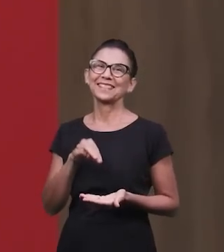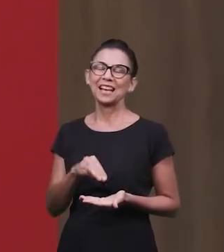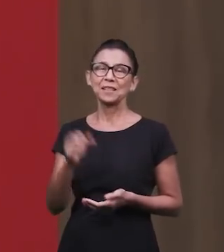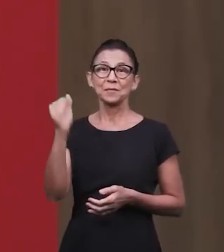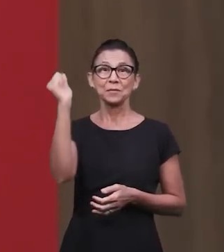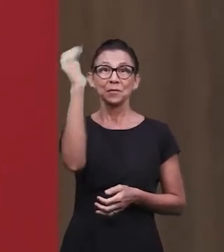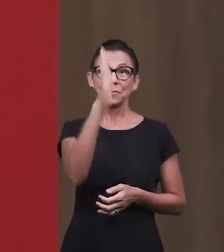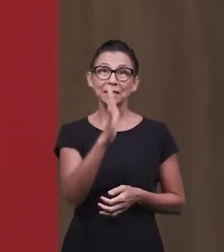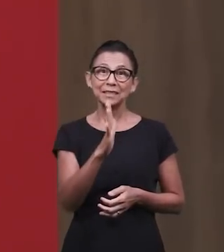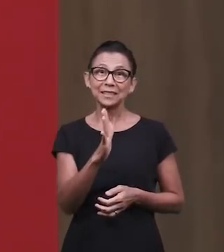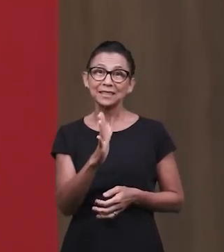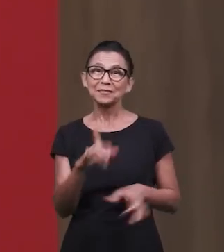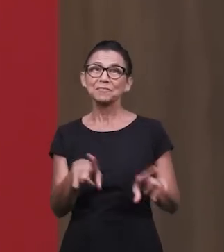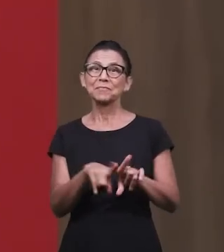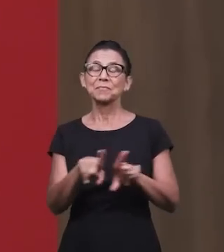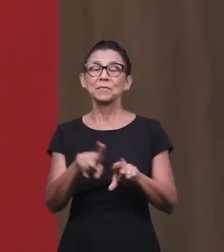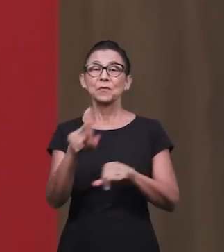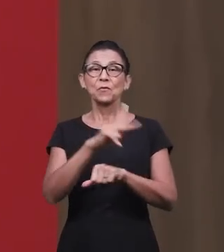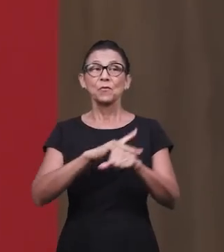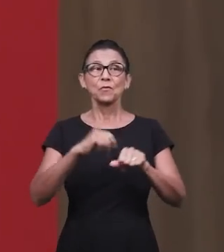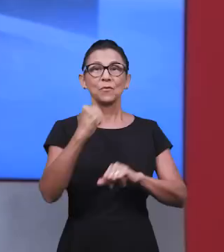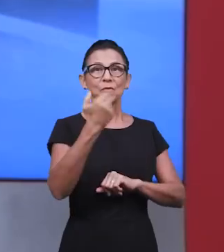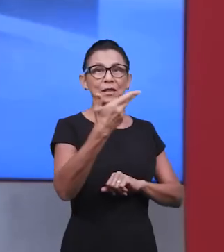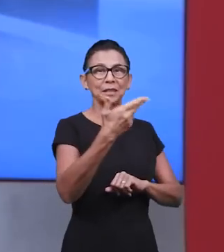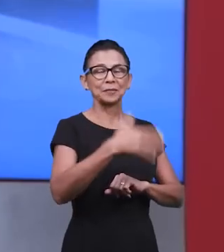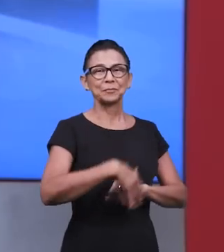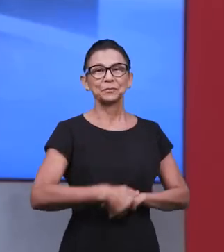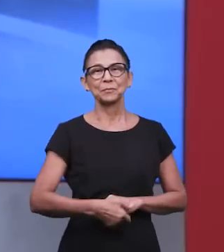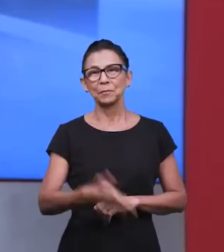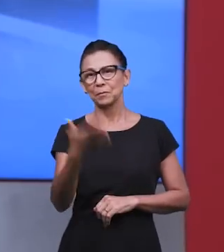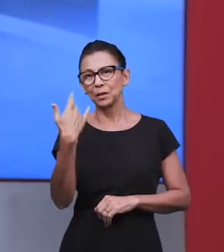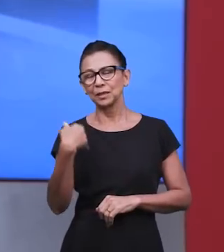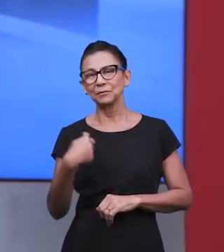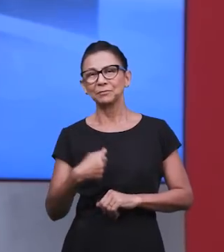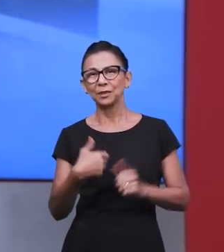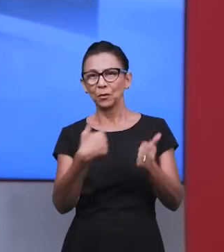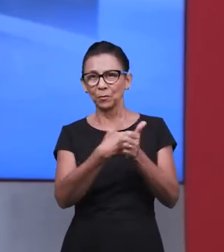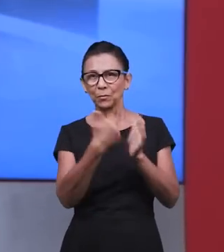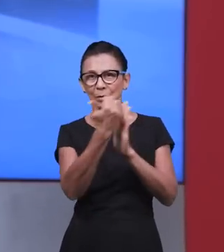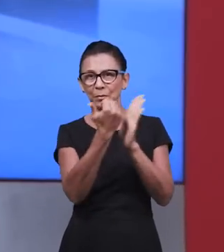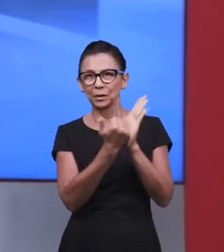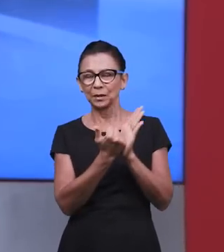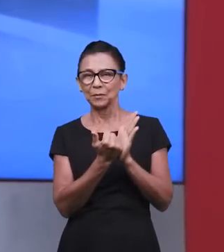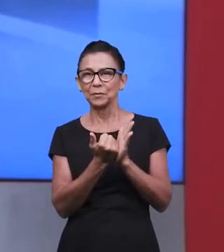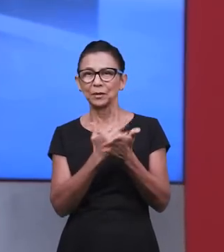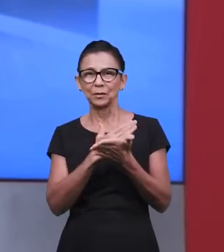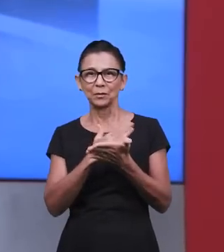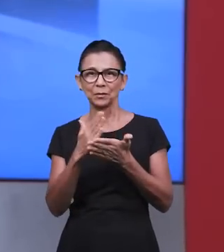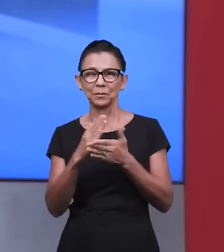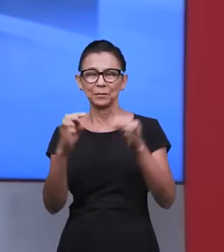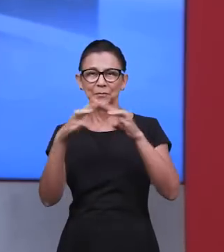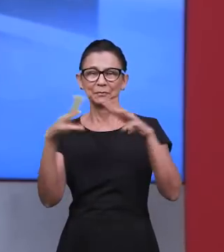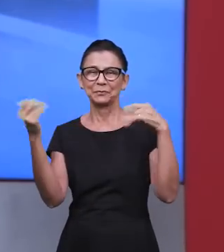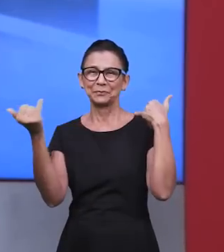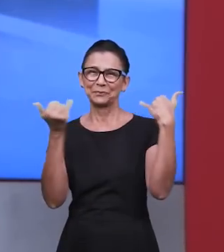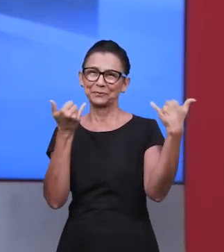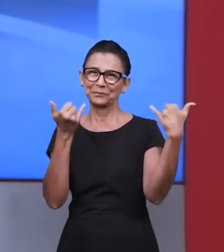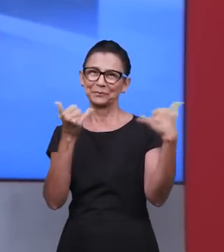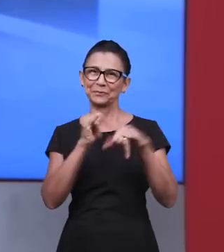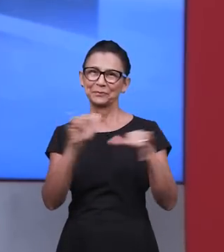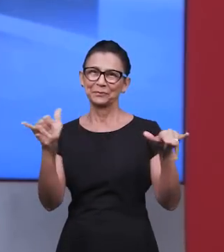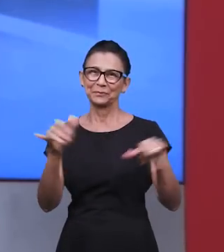Maranata pelo Brasil e também no exterior. Fique com a gente, porque a partir de agora está entrando no ar o